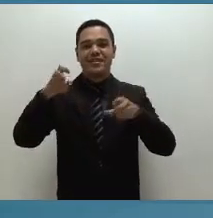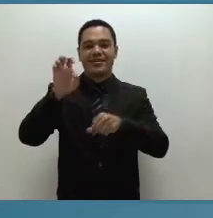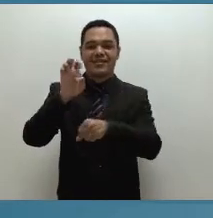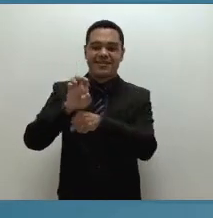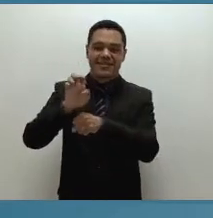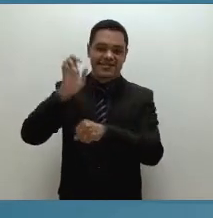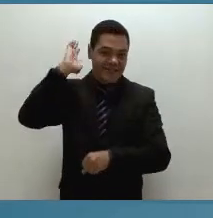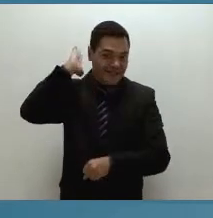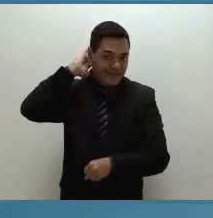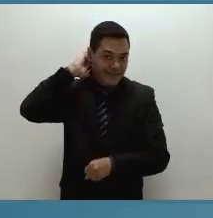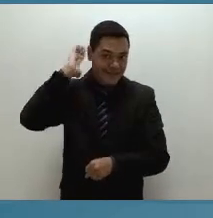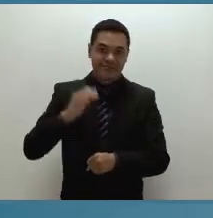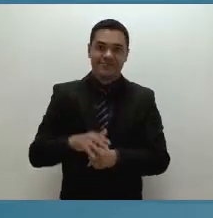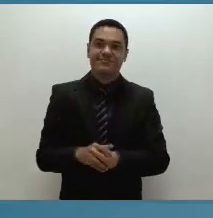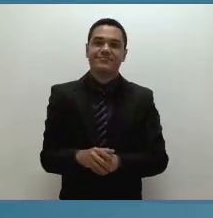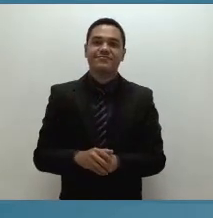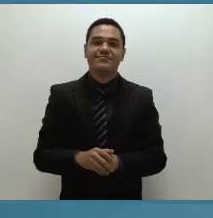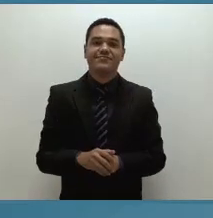Pará.